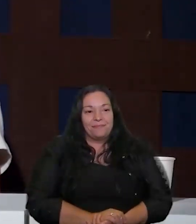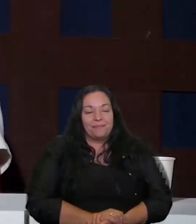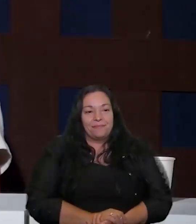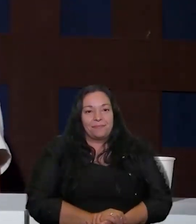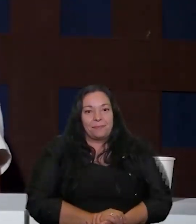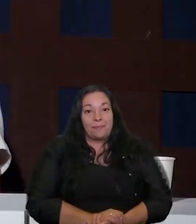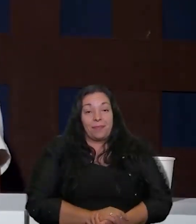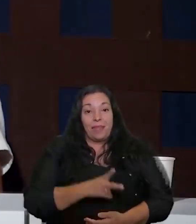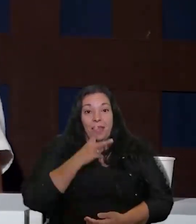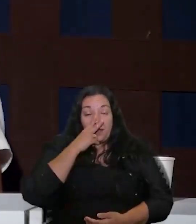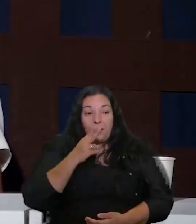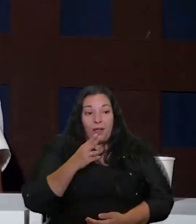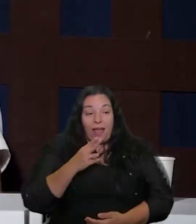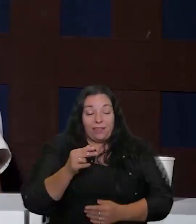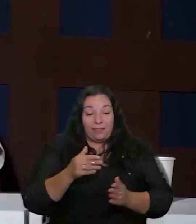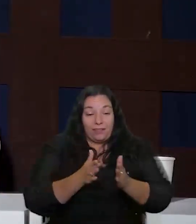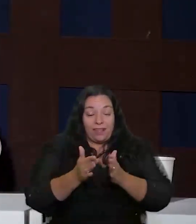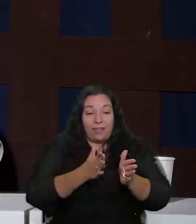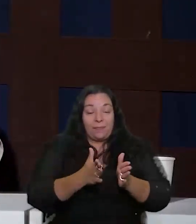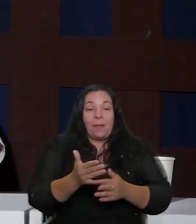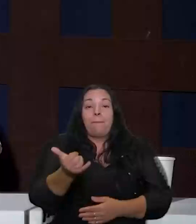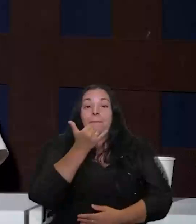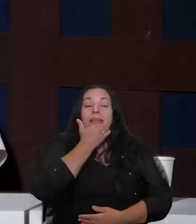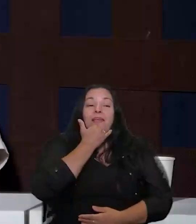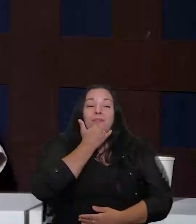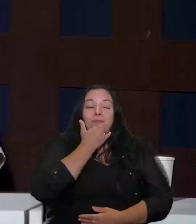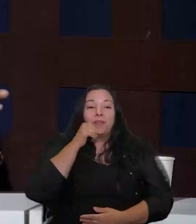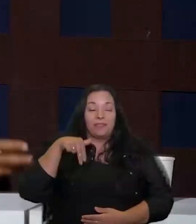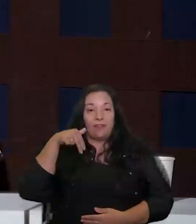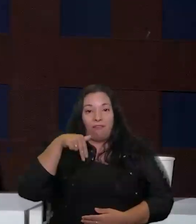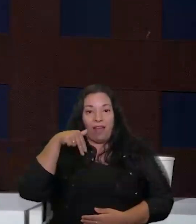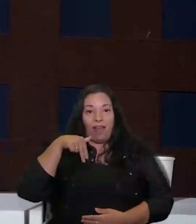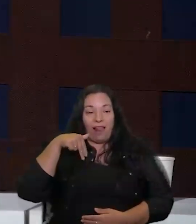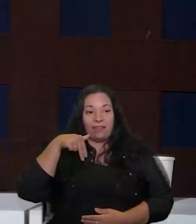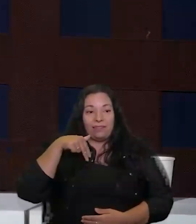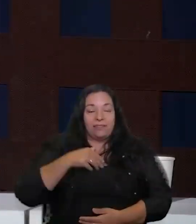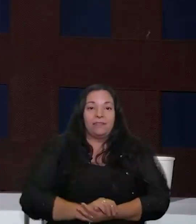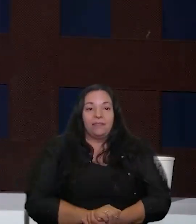E eu acho que o destino me perdoou por ter escrito essa novela.